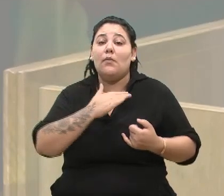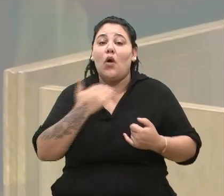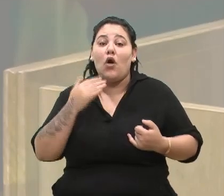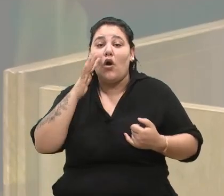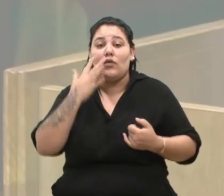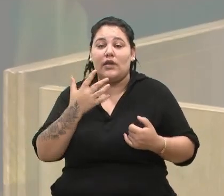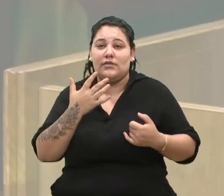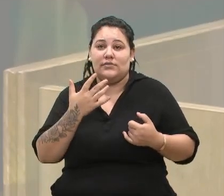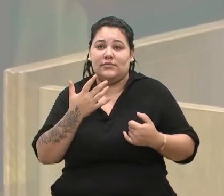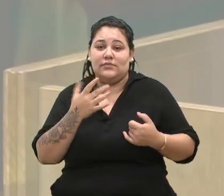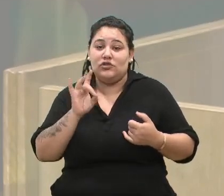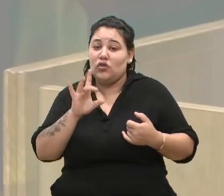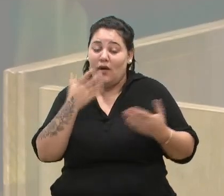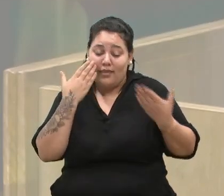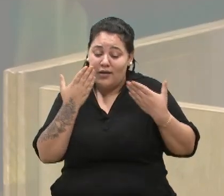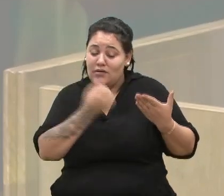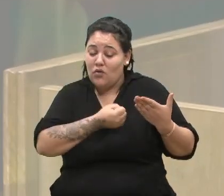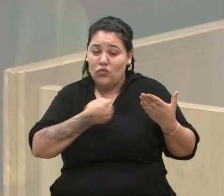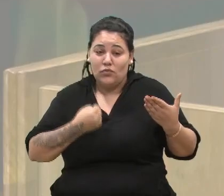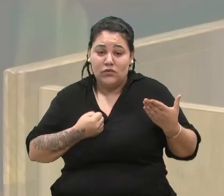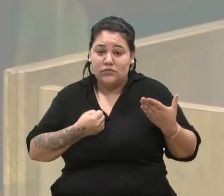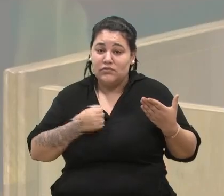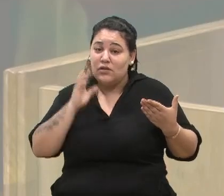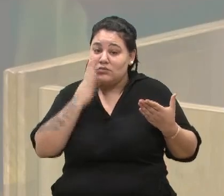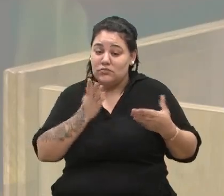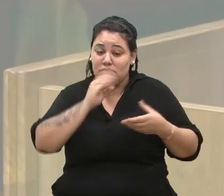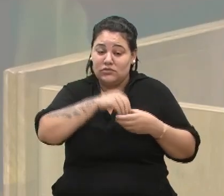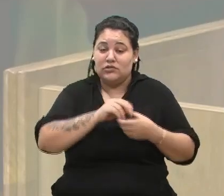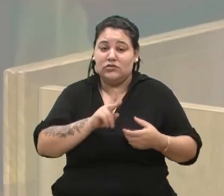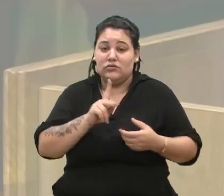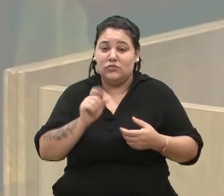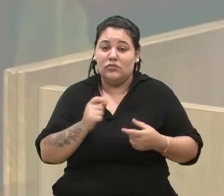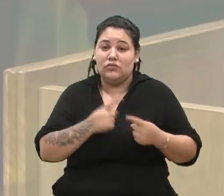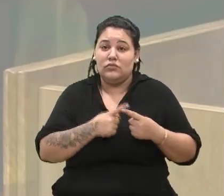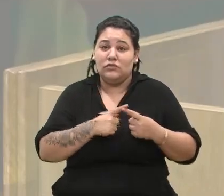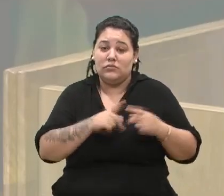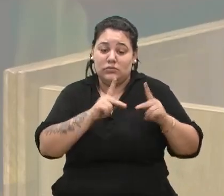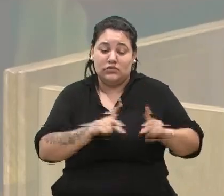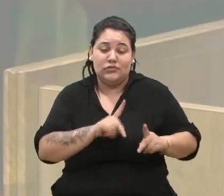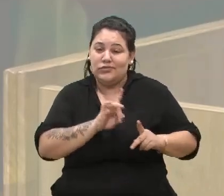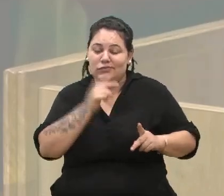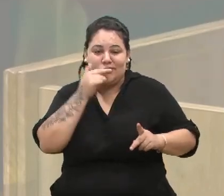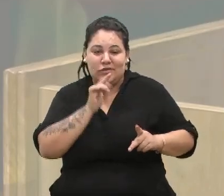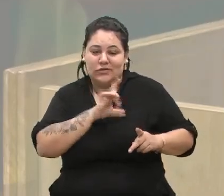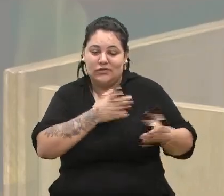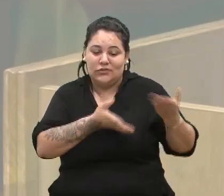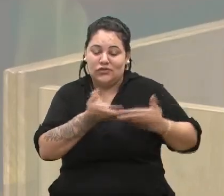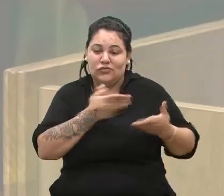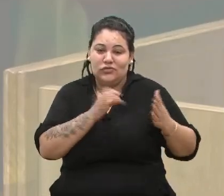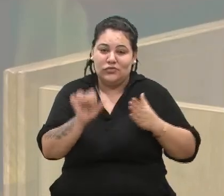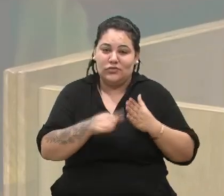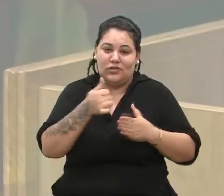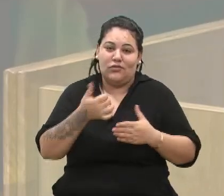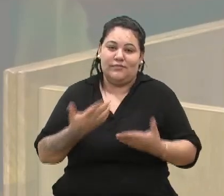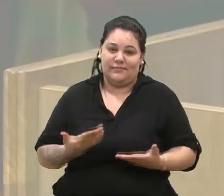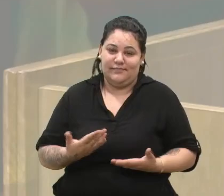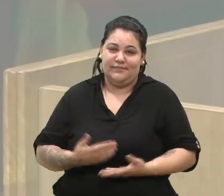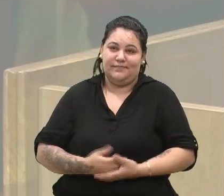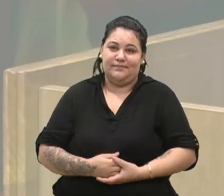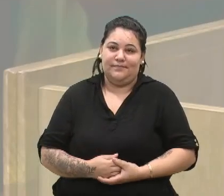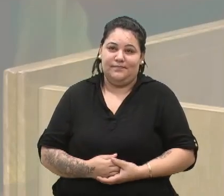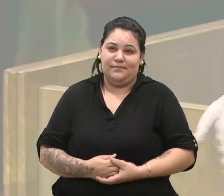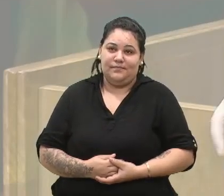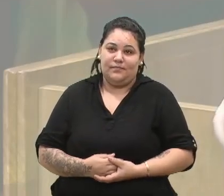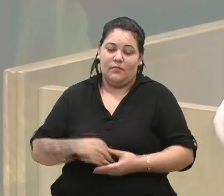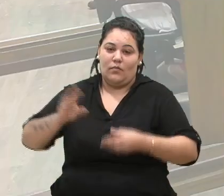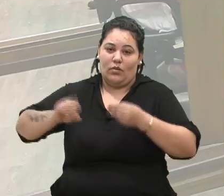últimos tempos, o que está acontecendo de morte dentro das UPAs, porque as pessoas não conseguem ir para um serviço mais ampliado nos serviços de alta complexidade. Isso é a